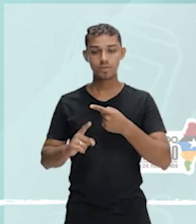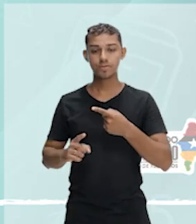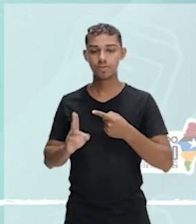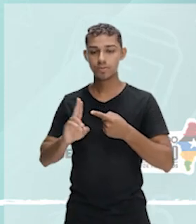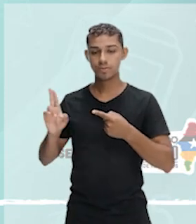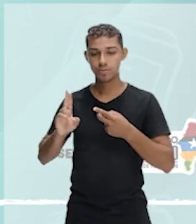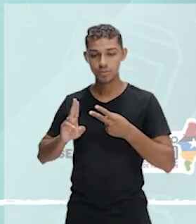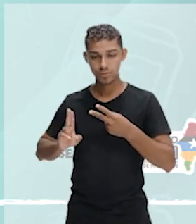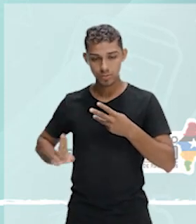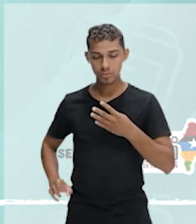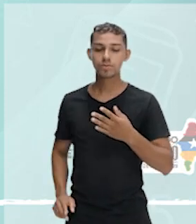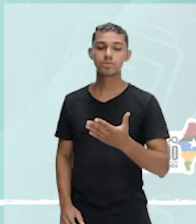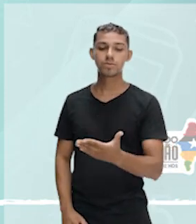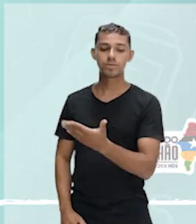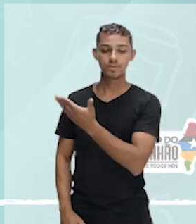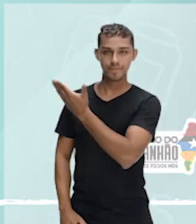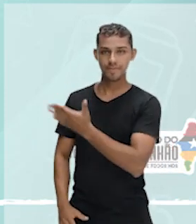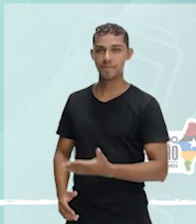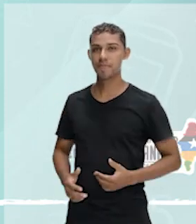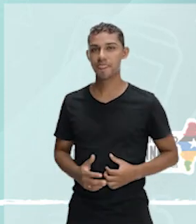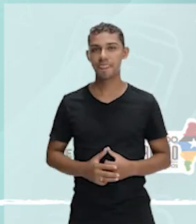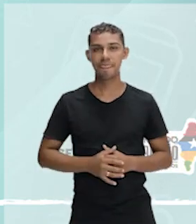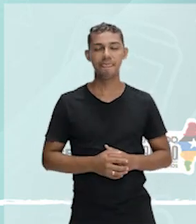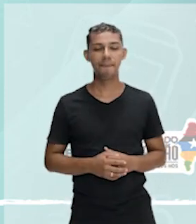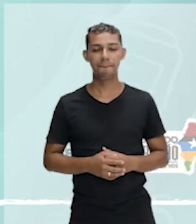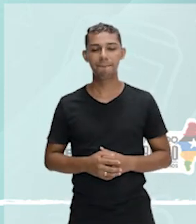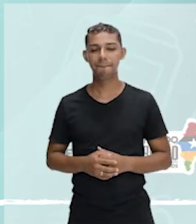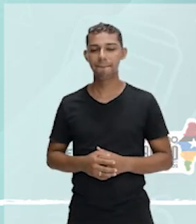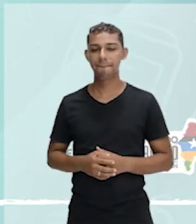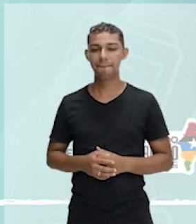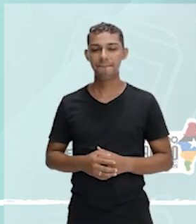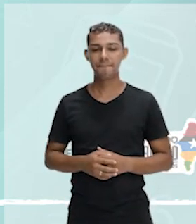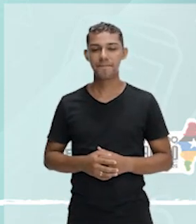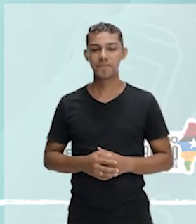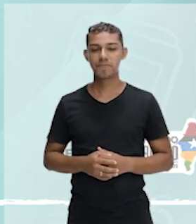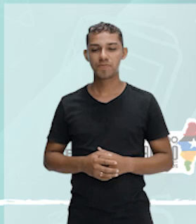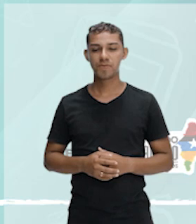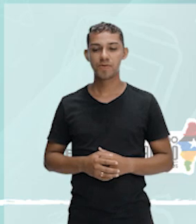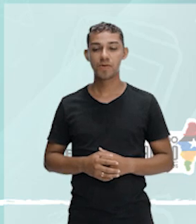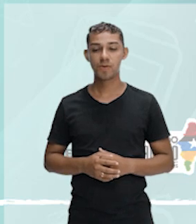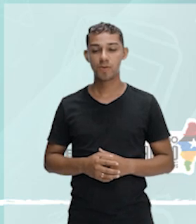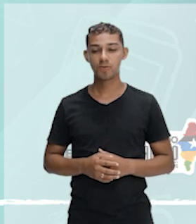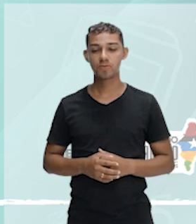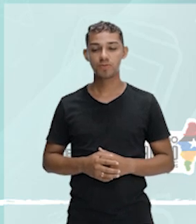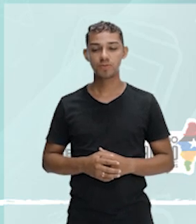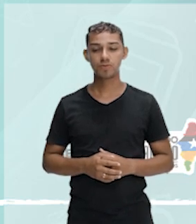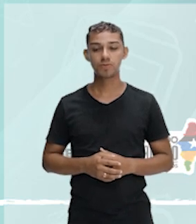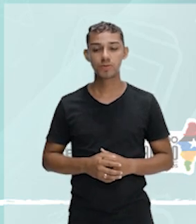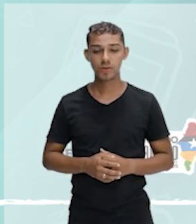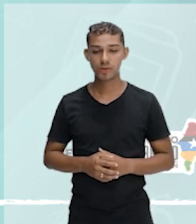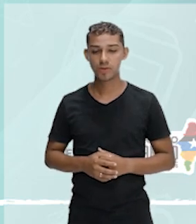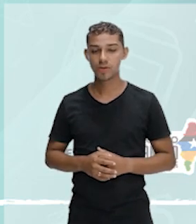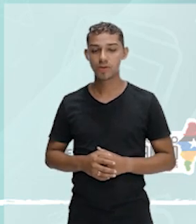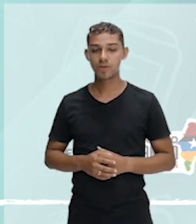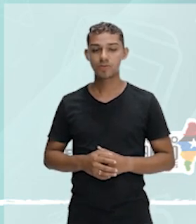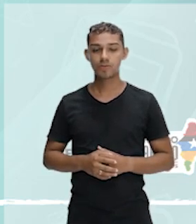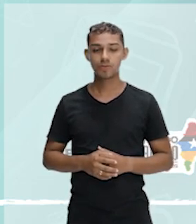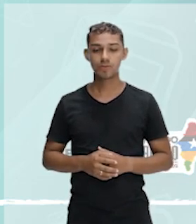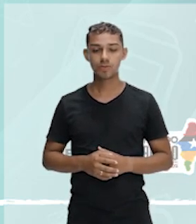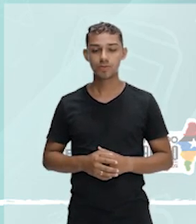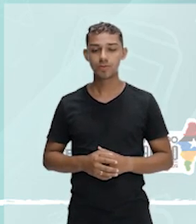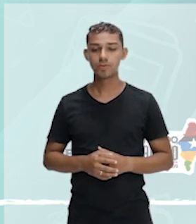avioneta, barca, barco ou buque, tá? Bicicleta ou bici,